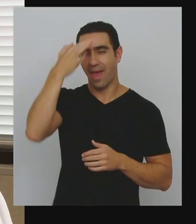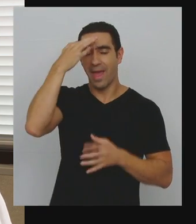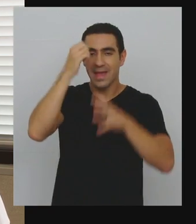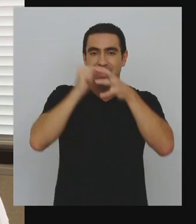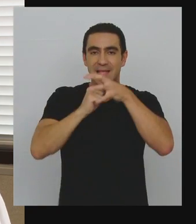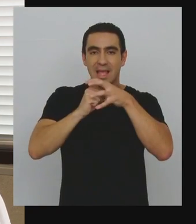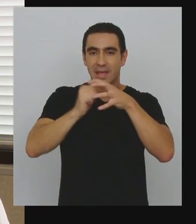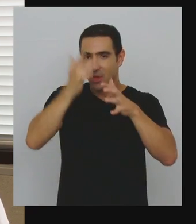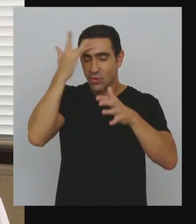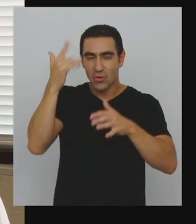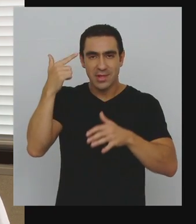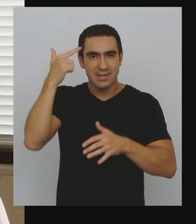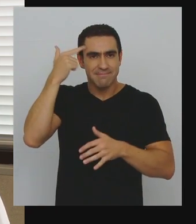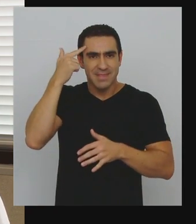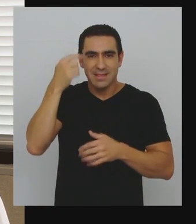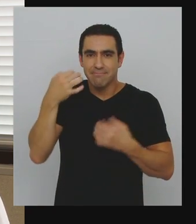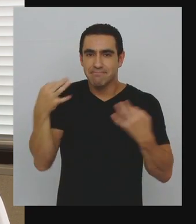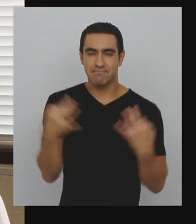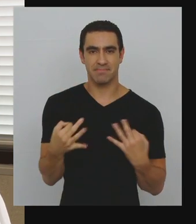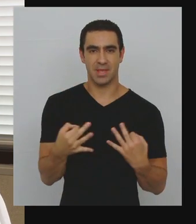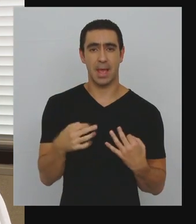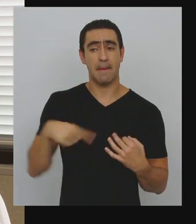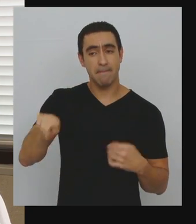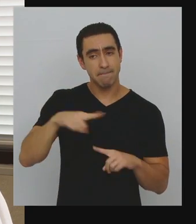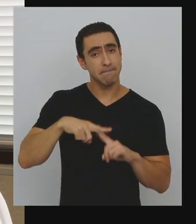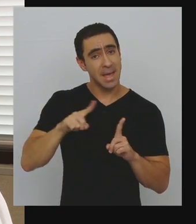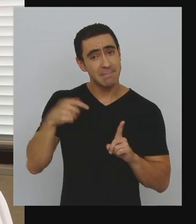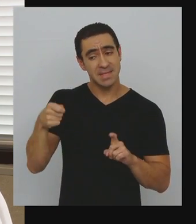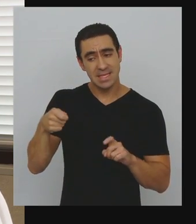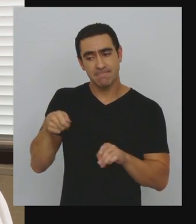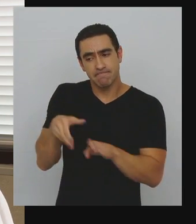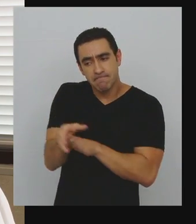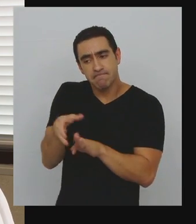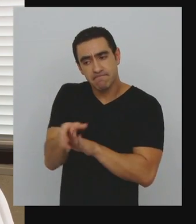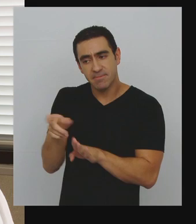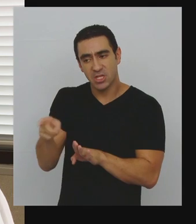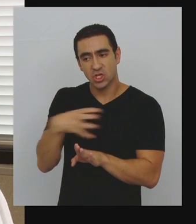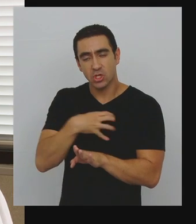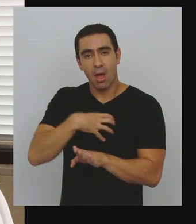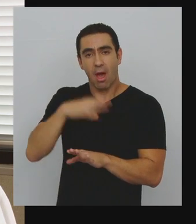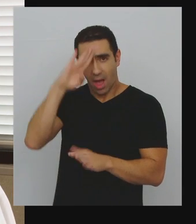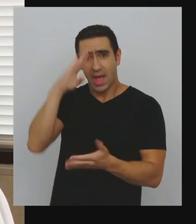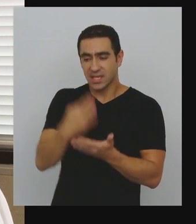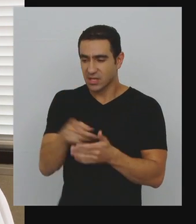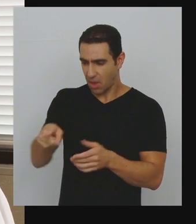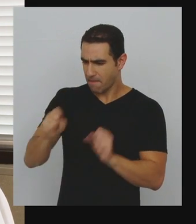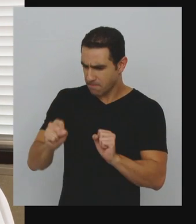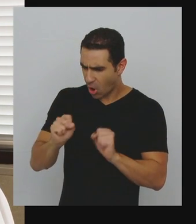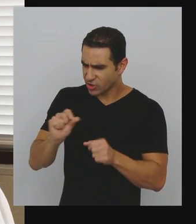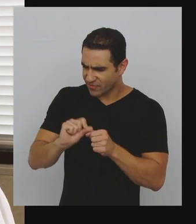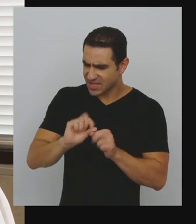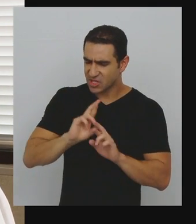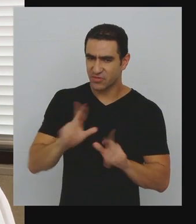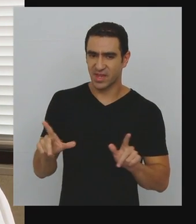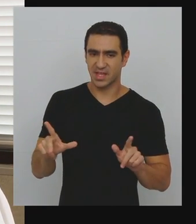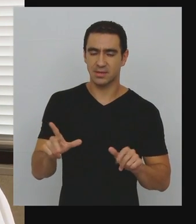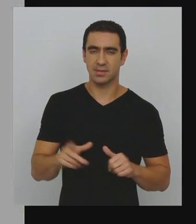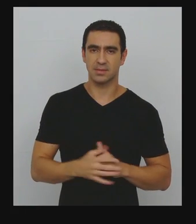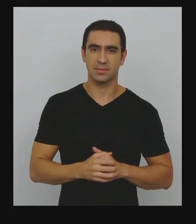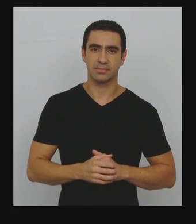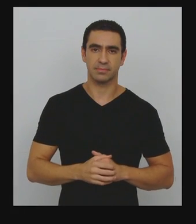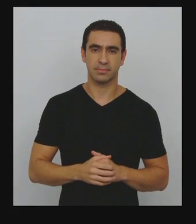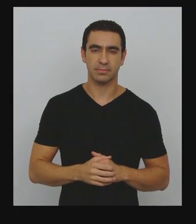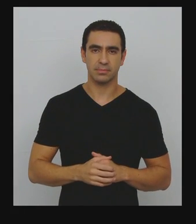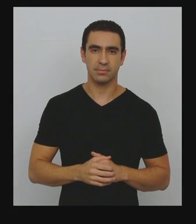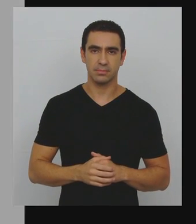cérebros incríveis, mas que eles precisam ser trabalhados de forma que eles acreditem que eles podem fazer a diferença.